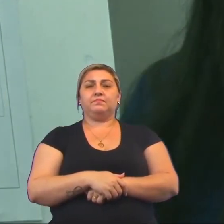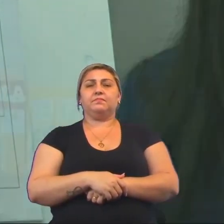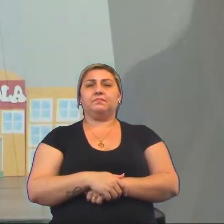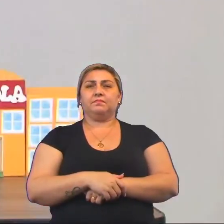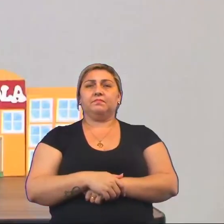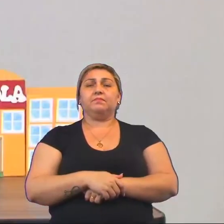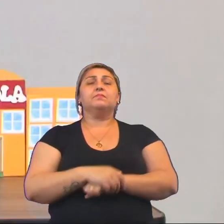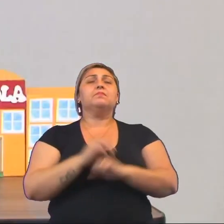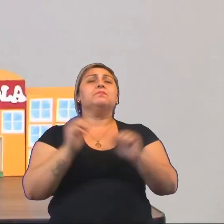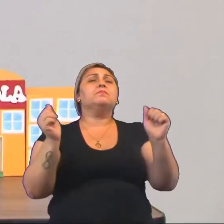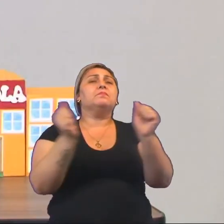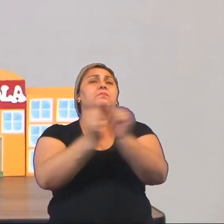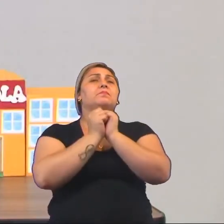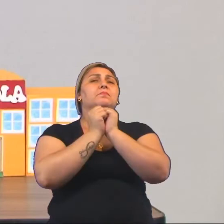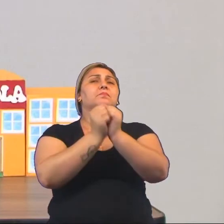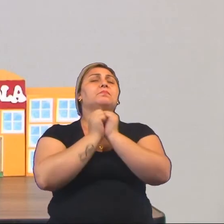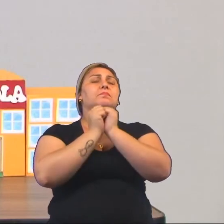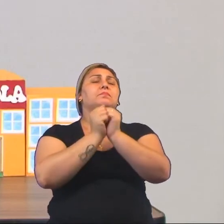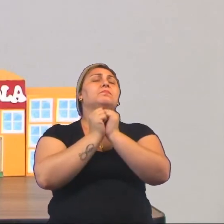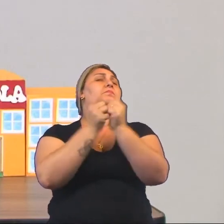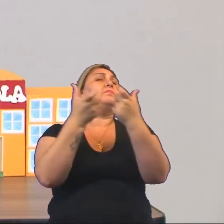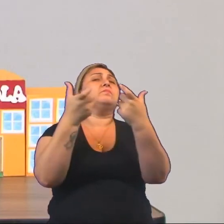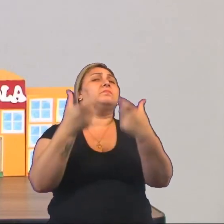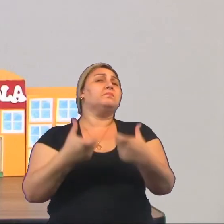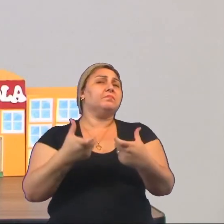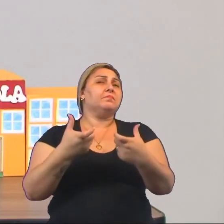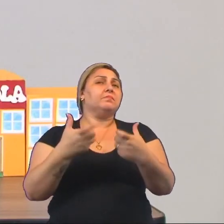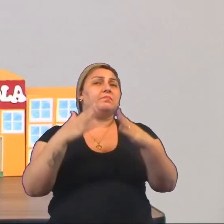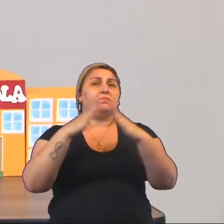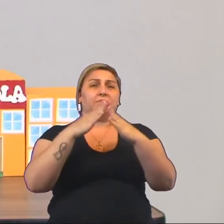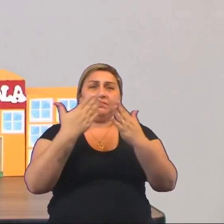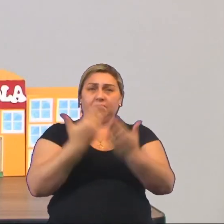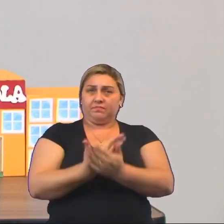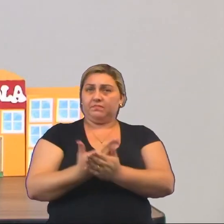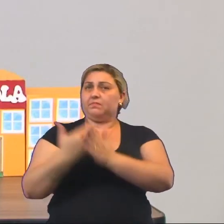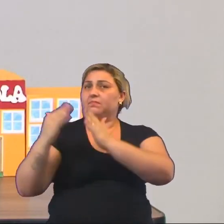estão reunidas comemorando a Páscoa.